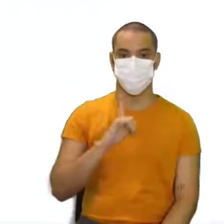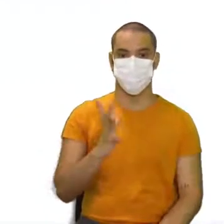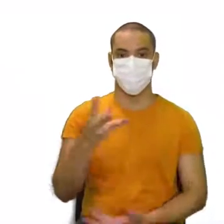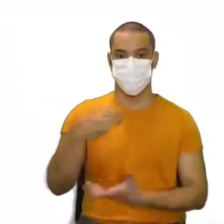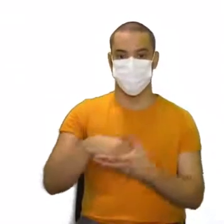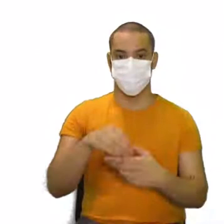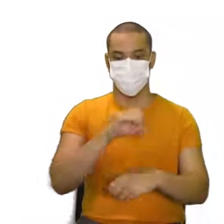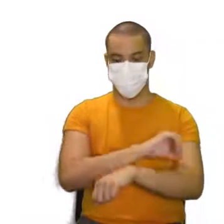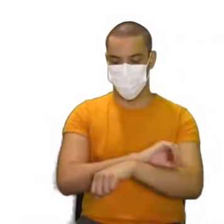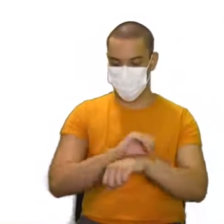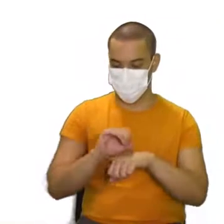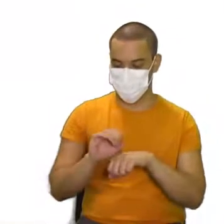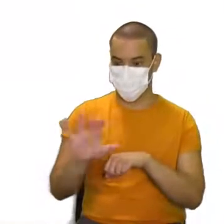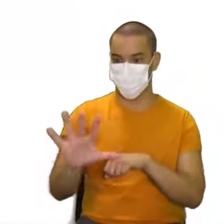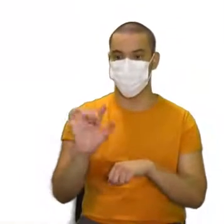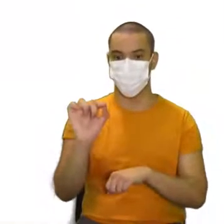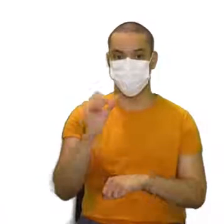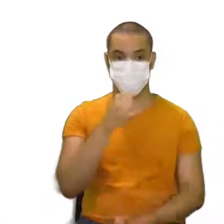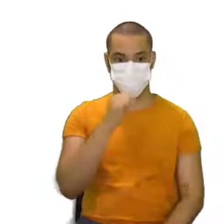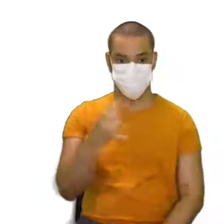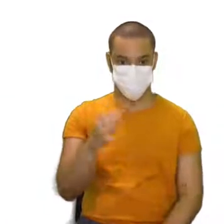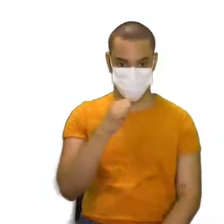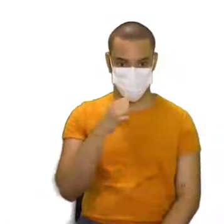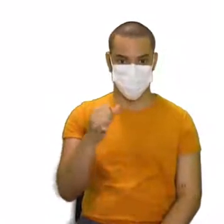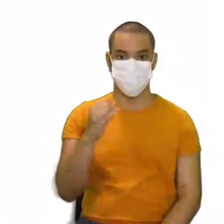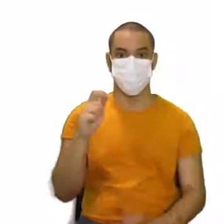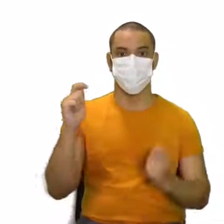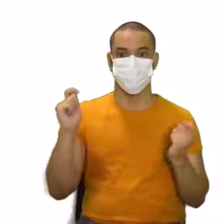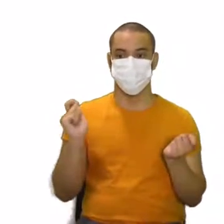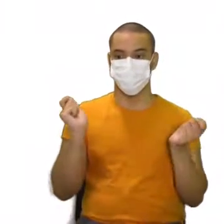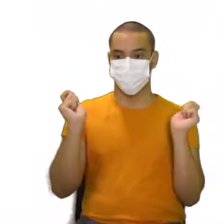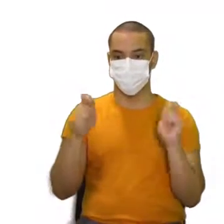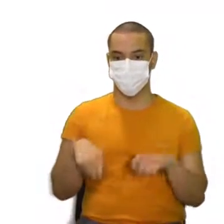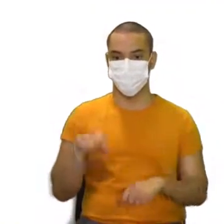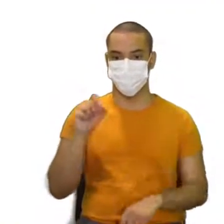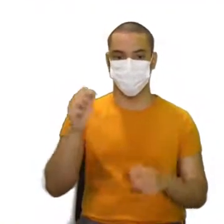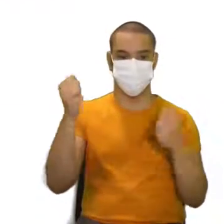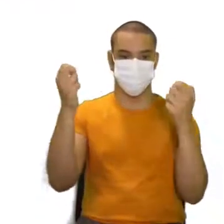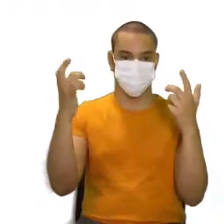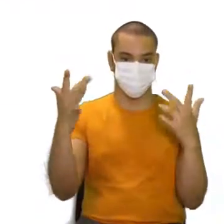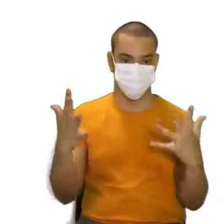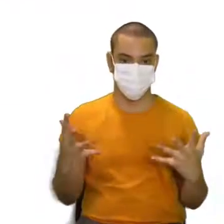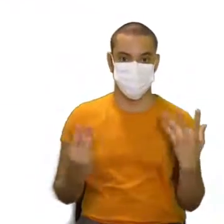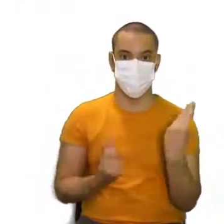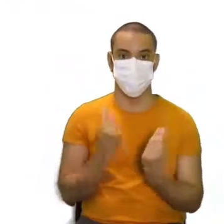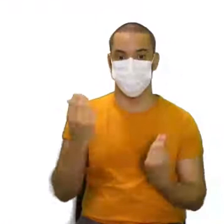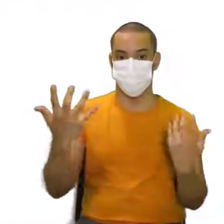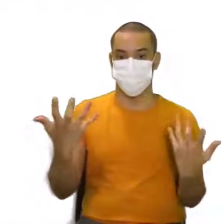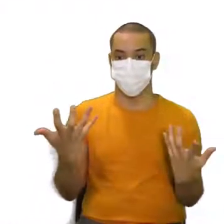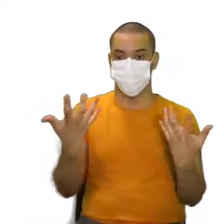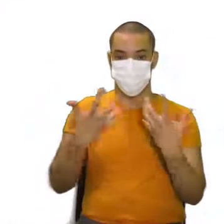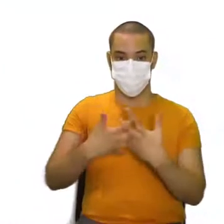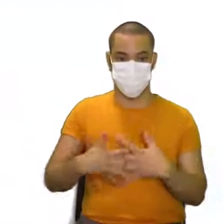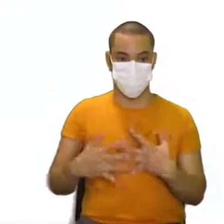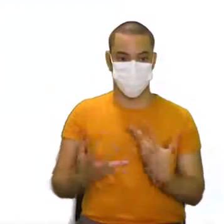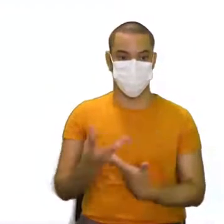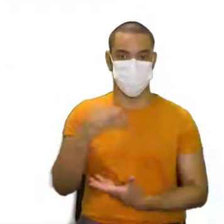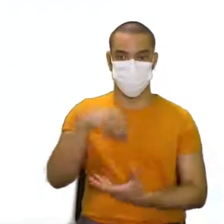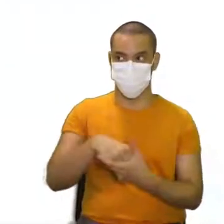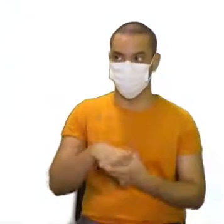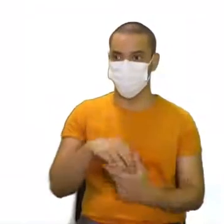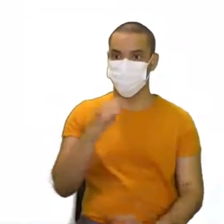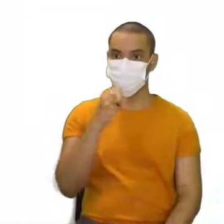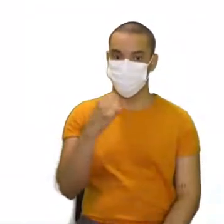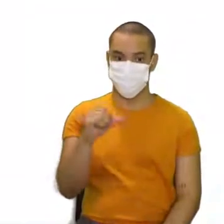Condutores percorridos por correntes elétricas permite a explicação do funcionamento dos motores